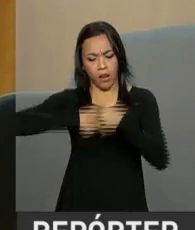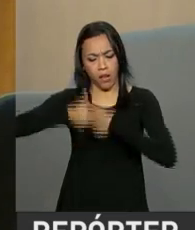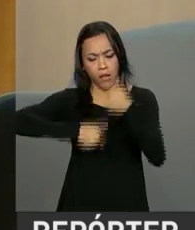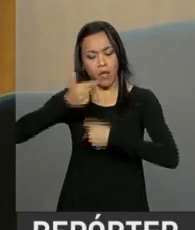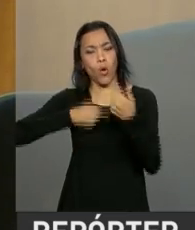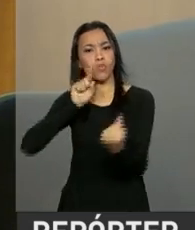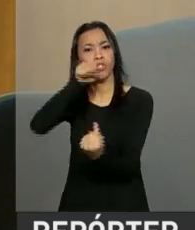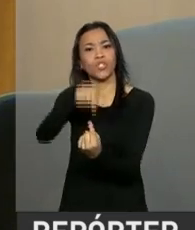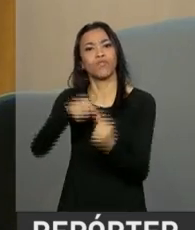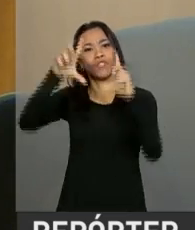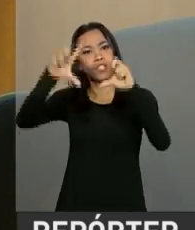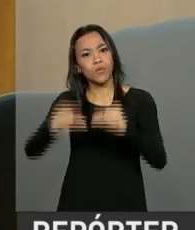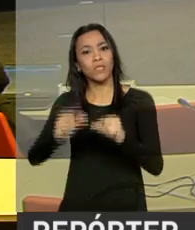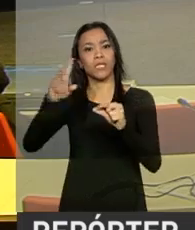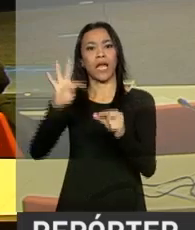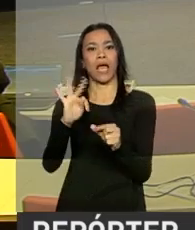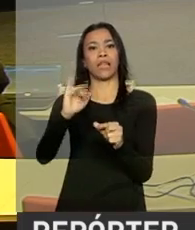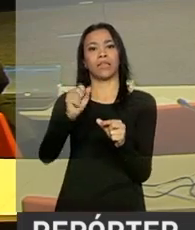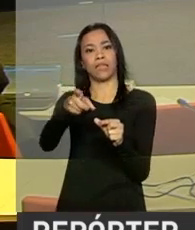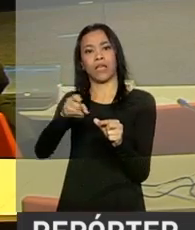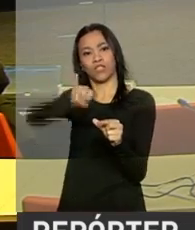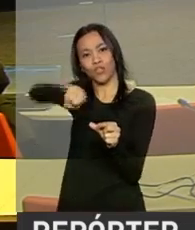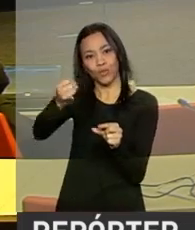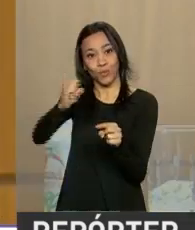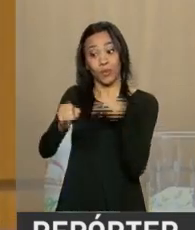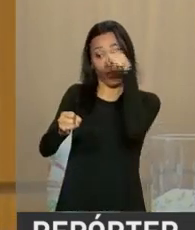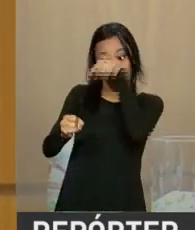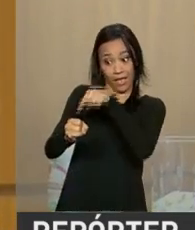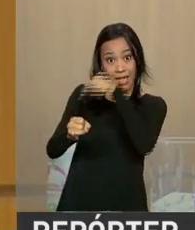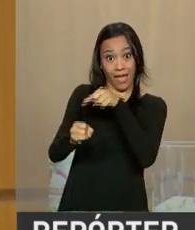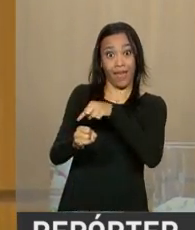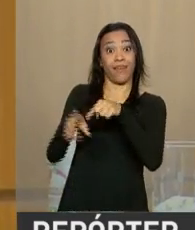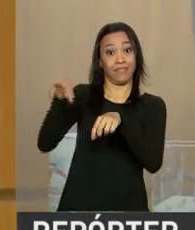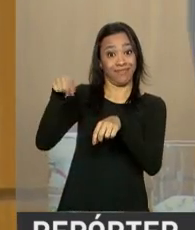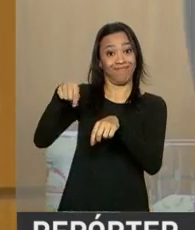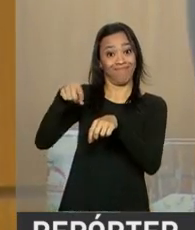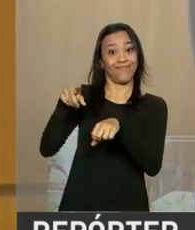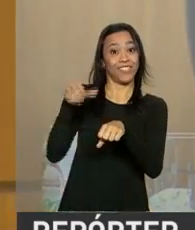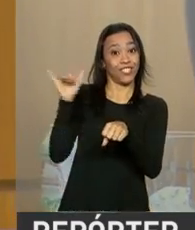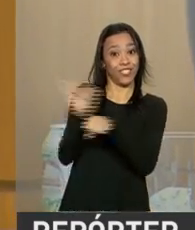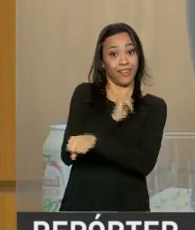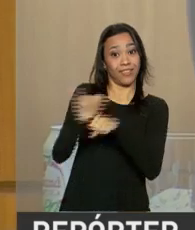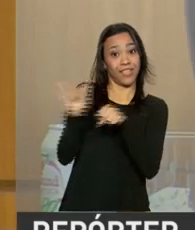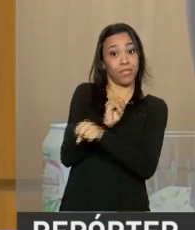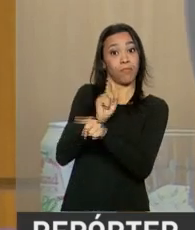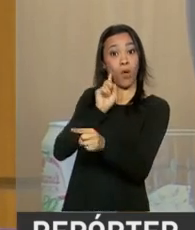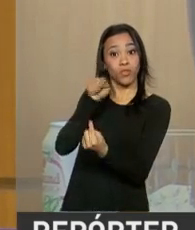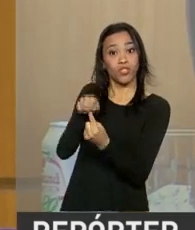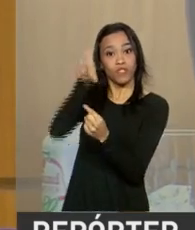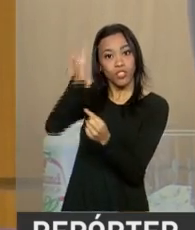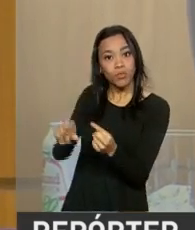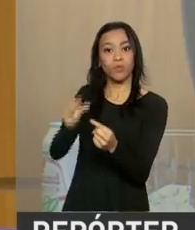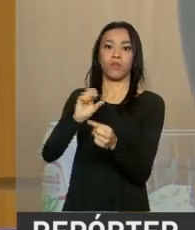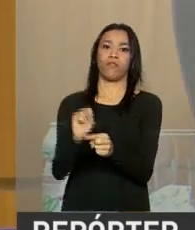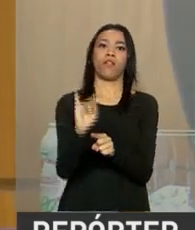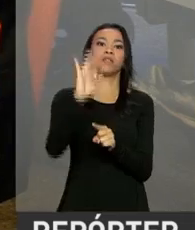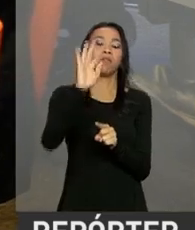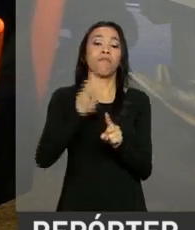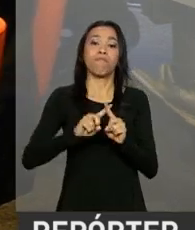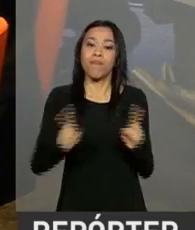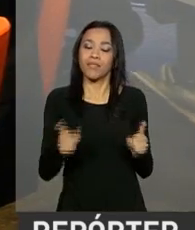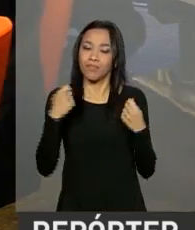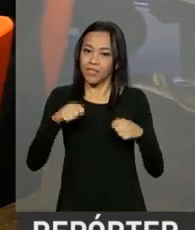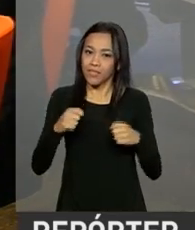para a redução da taxa de juros, que é o principal instrumento de combate à inflação, mas que essa redução precisa ser feita